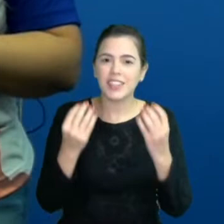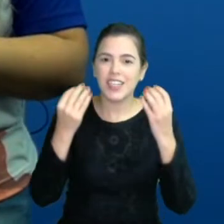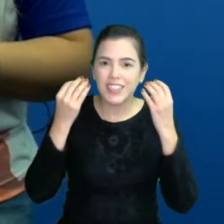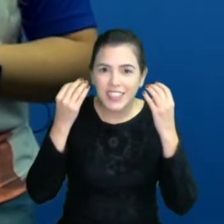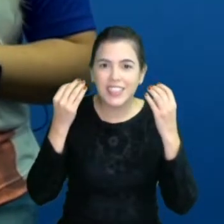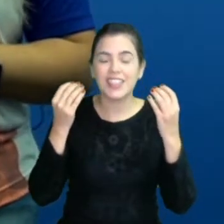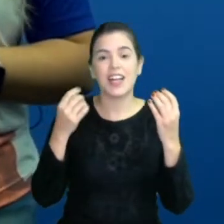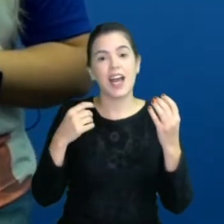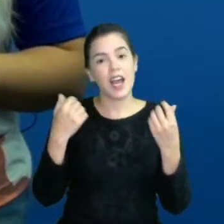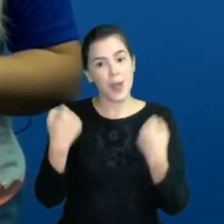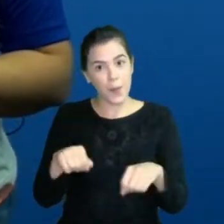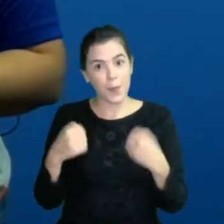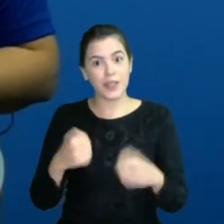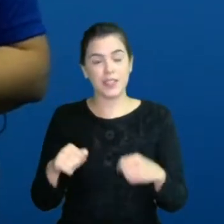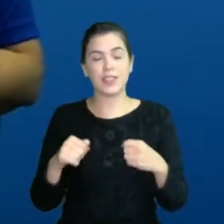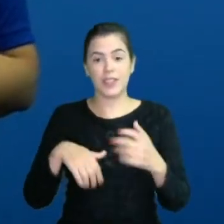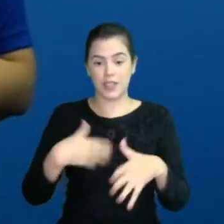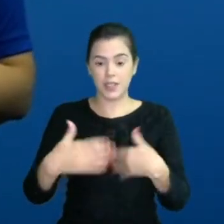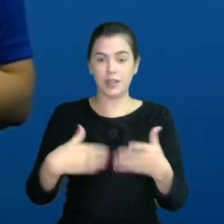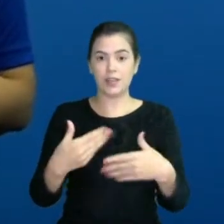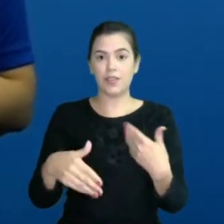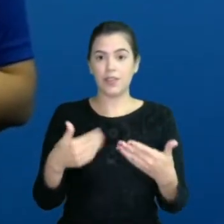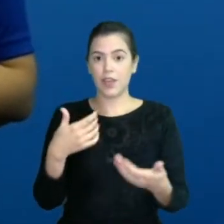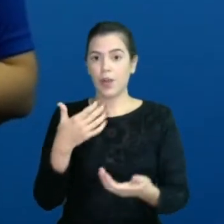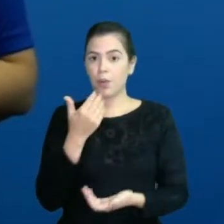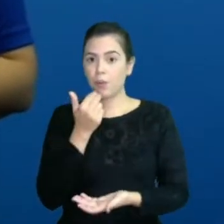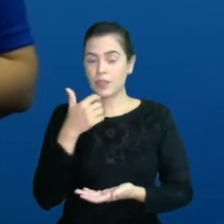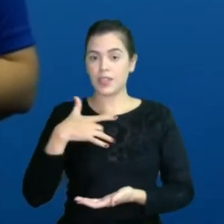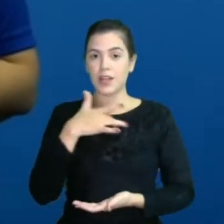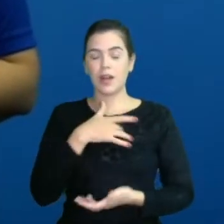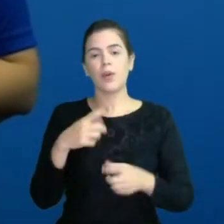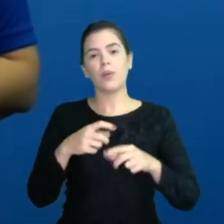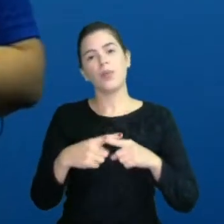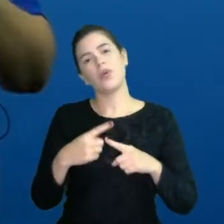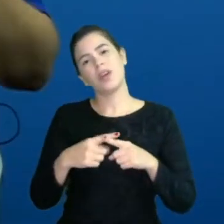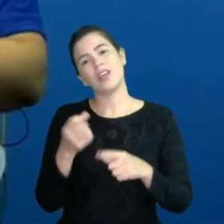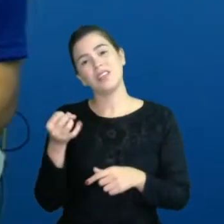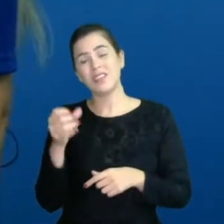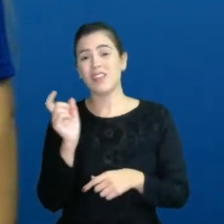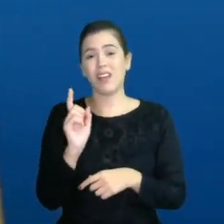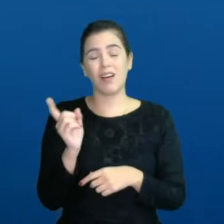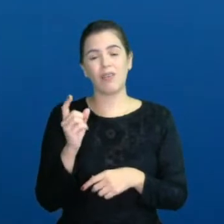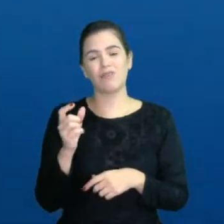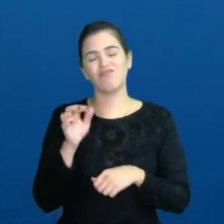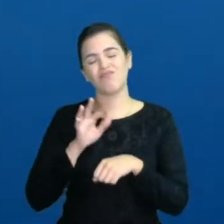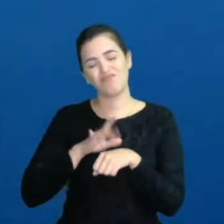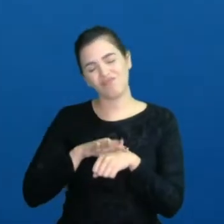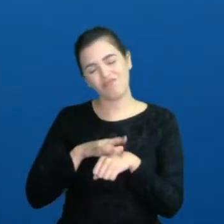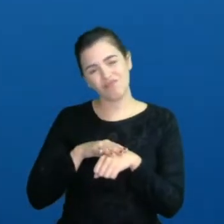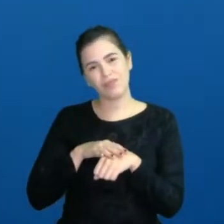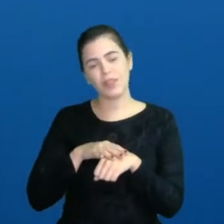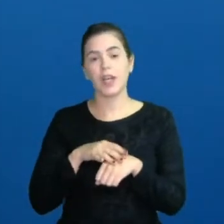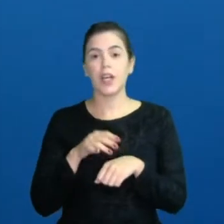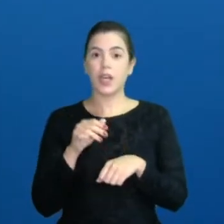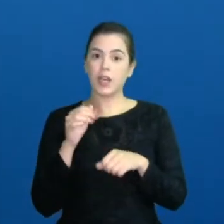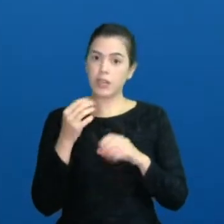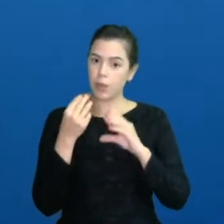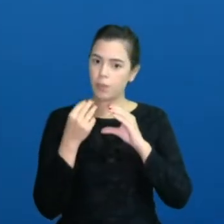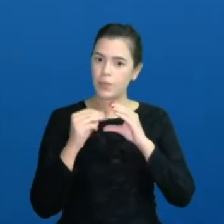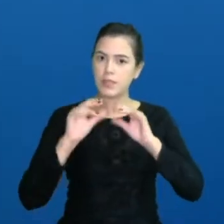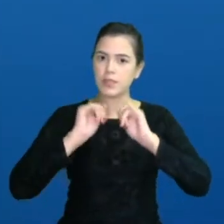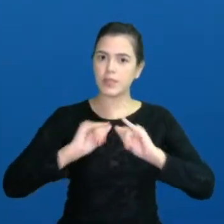precisa desenvolver hábitos saudáveis, porque se a gente não fizer isso, a gente fica doente, tá? Então aqui, ó, um recadinho para